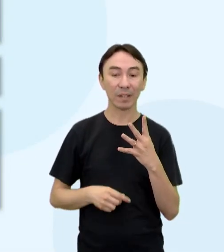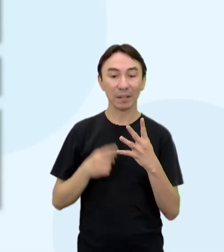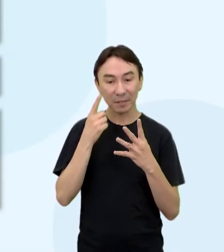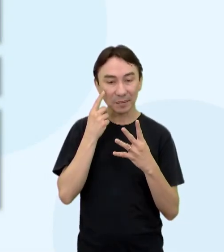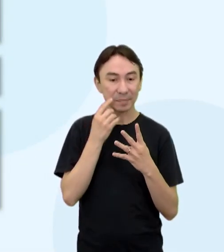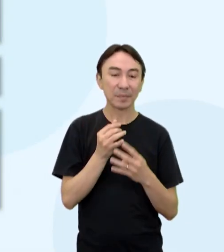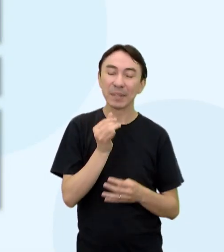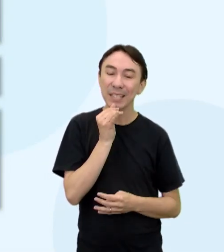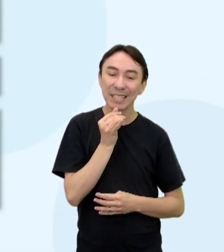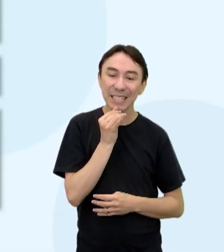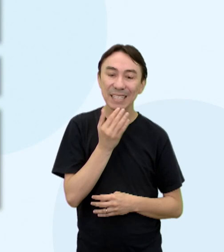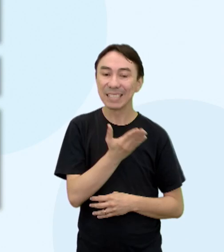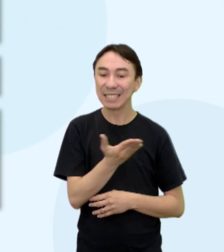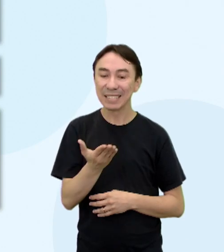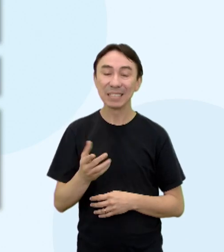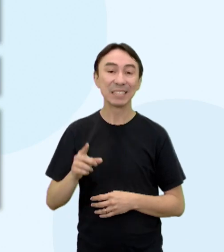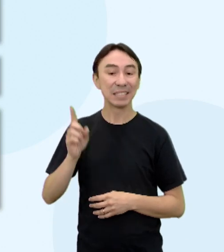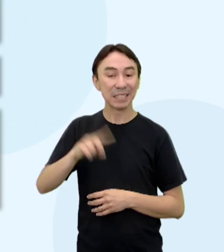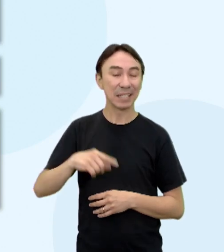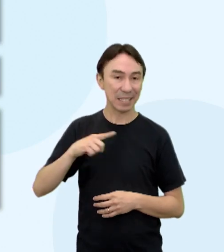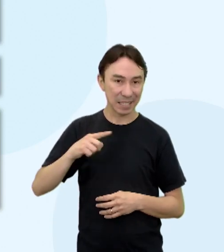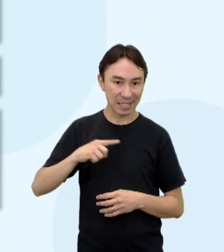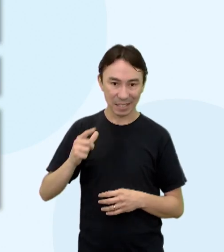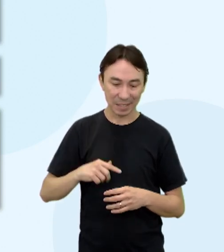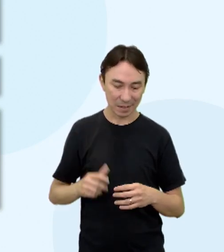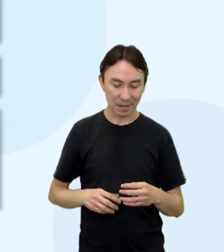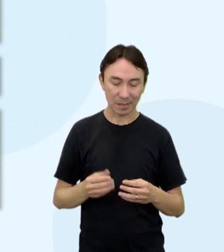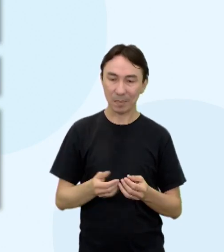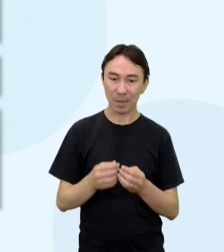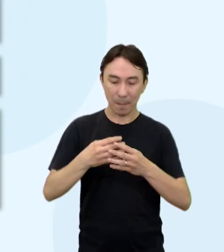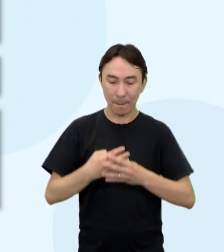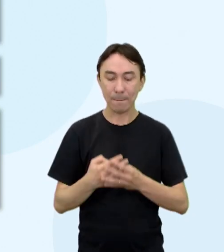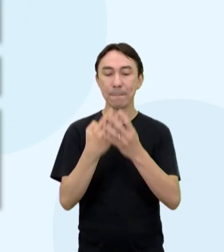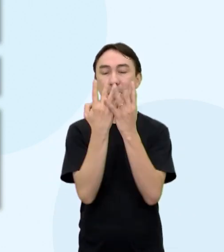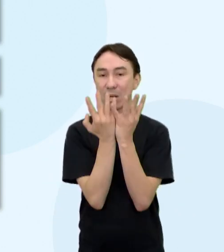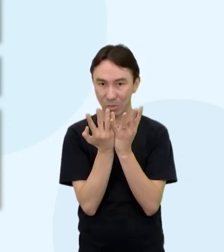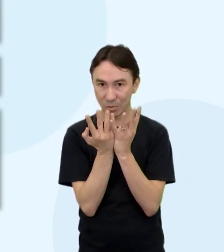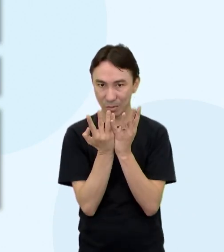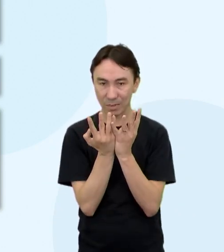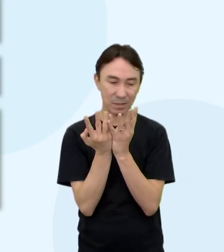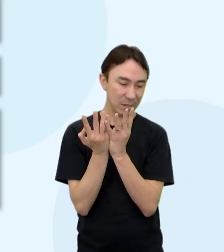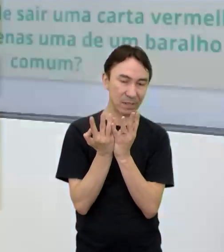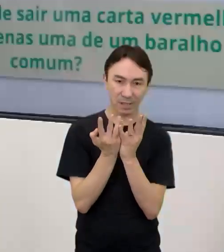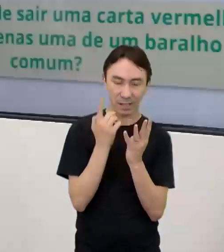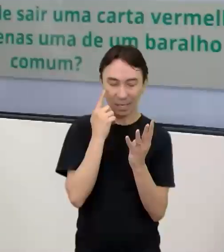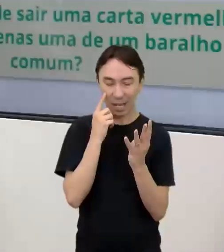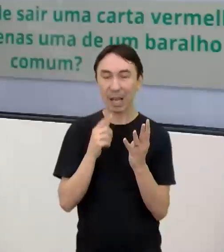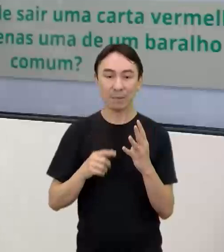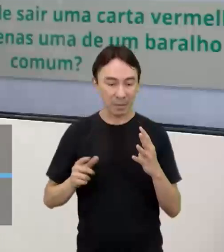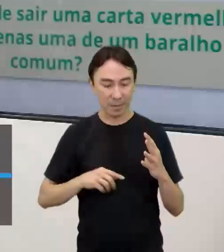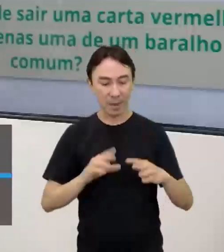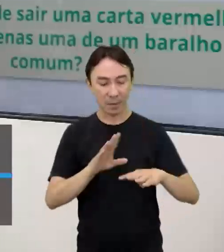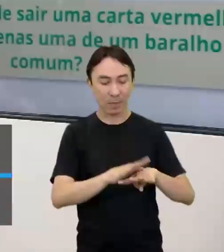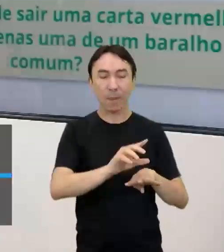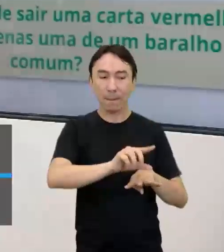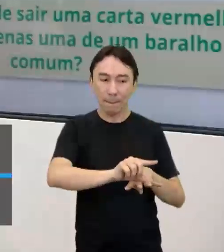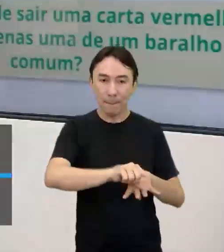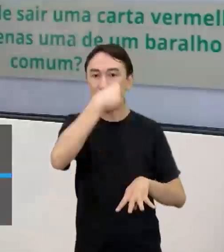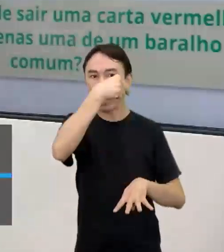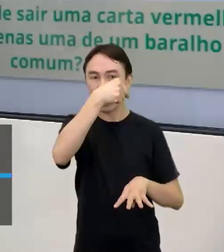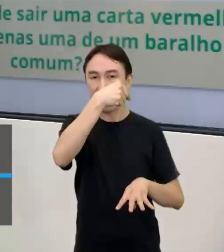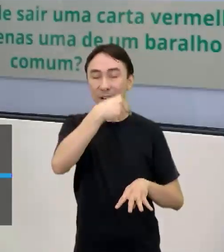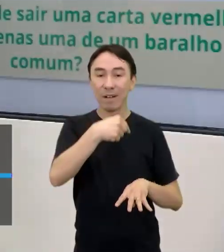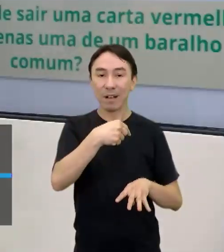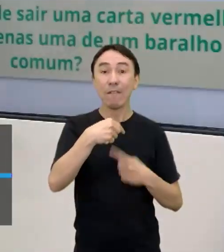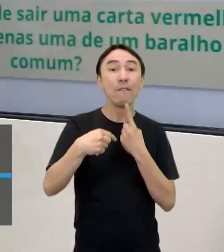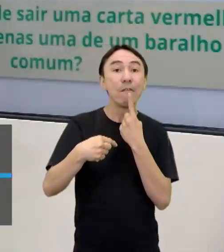vermelha ao retirar apenas uma de um baralho comum? Quando eu falo baralho comum, pessoal, eu tô falando sem os coringas, né? A gente